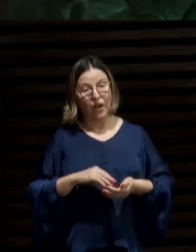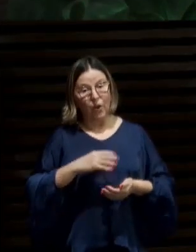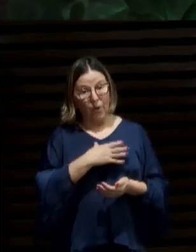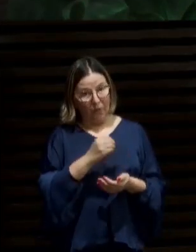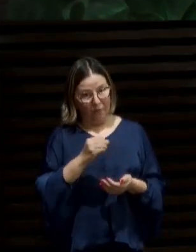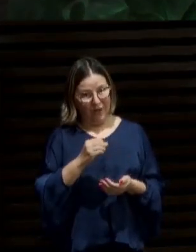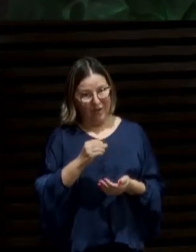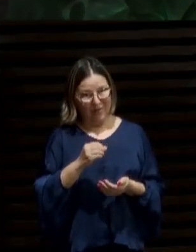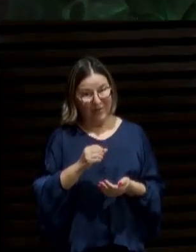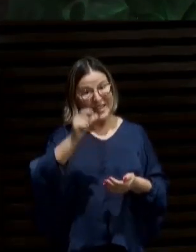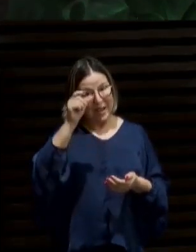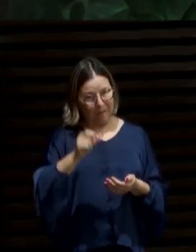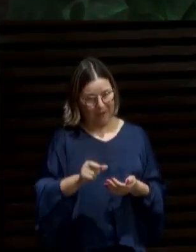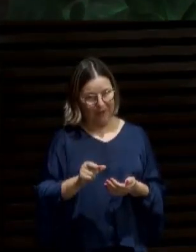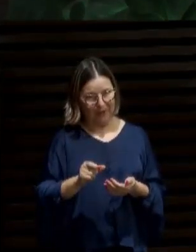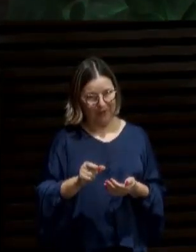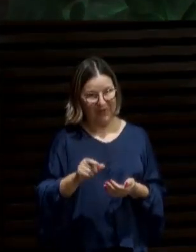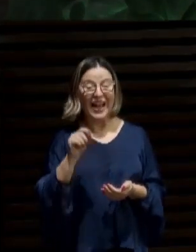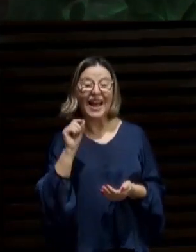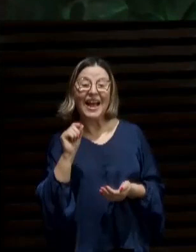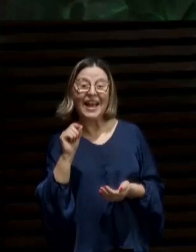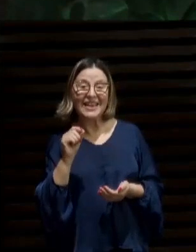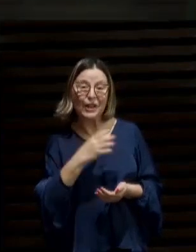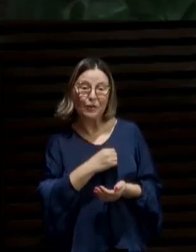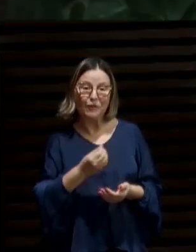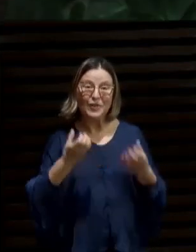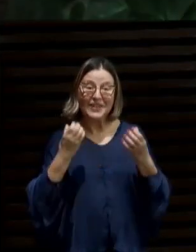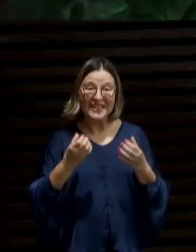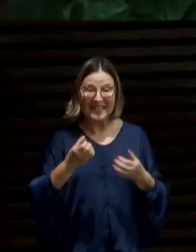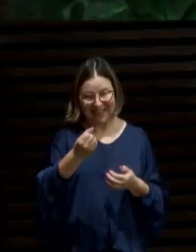quem o Filho o quiser revelar.